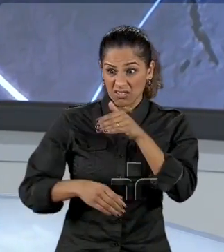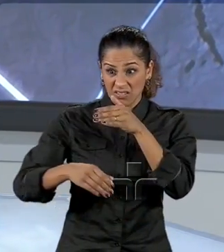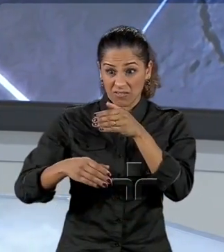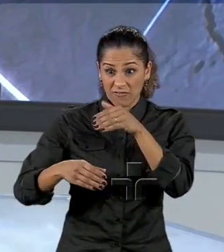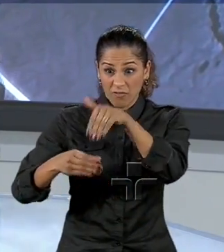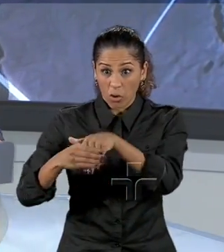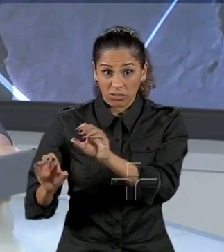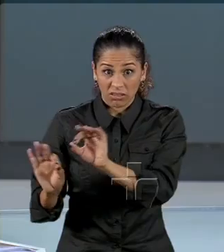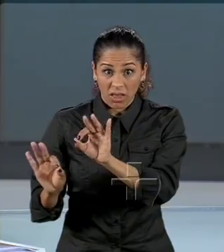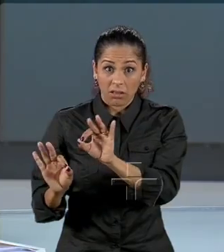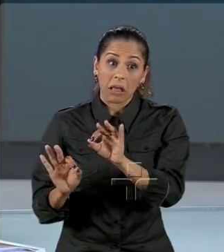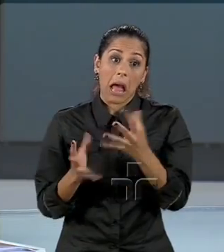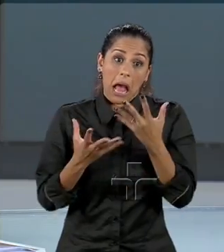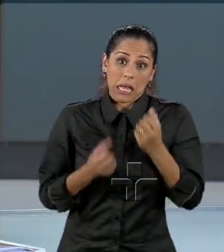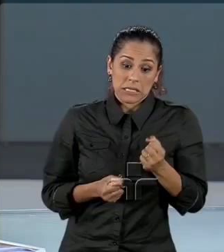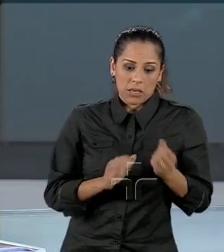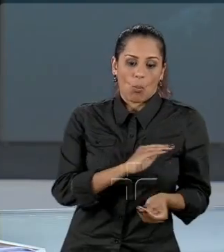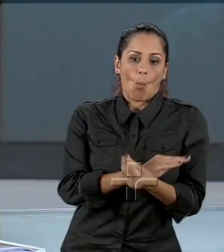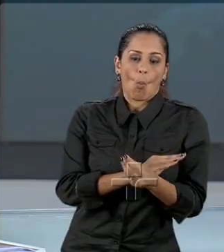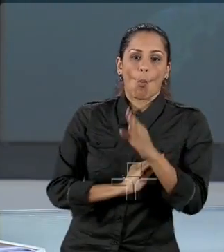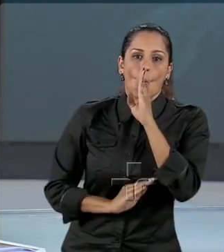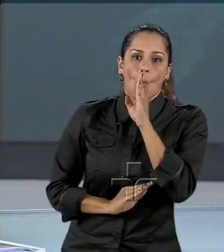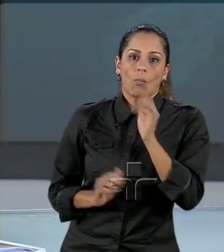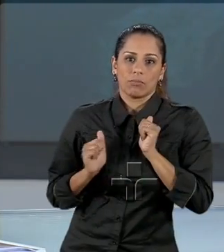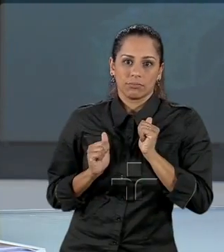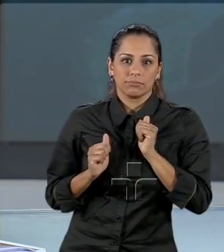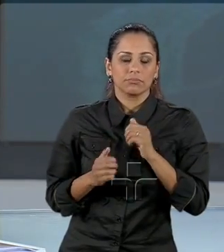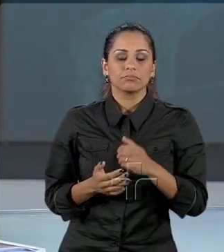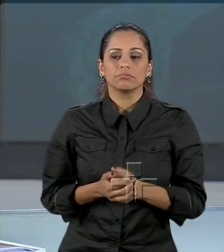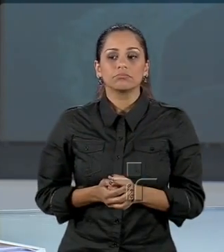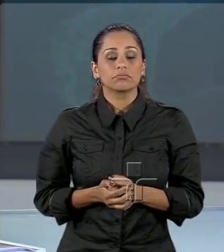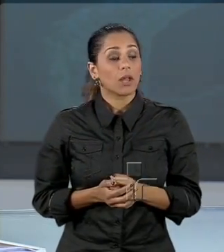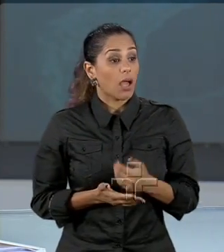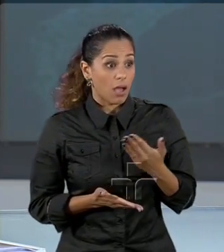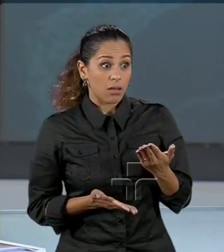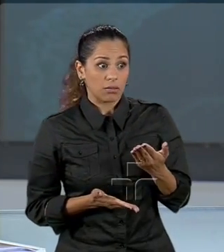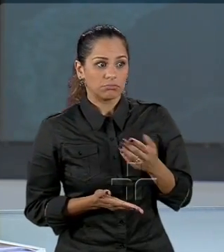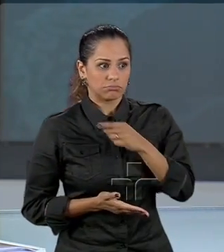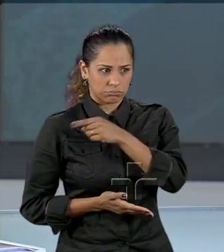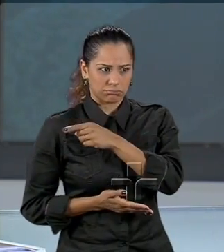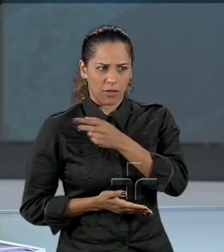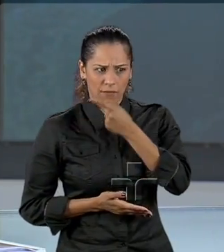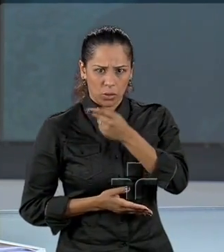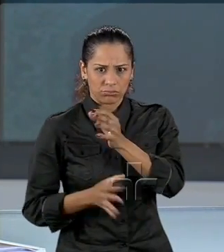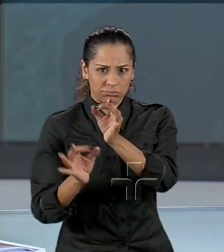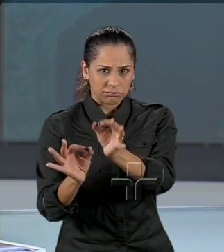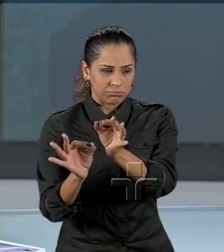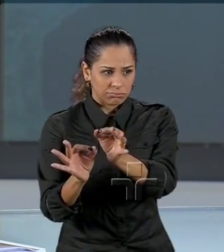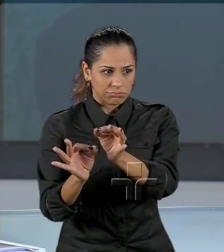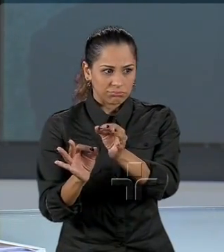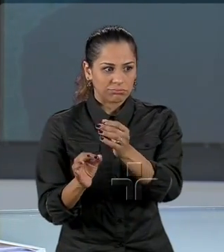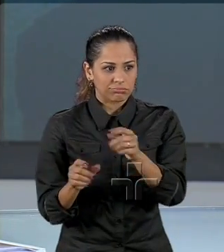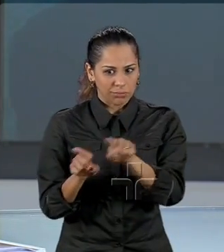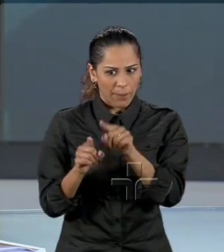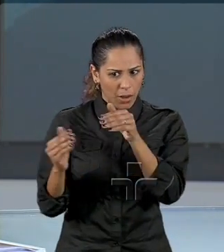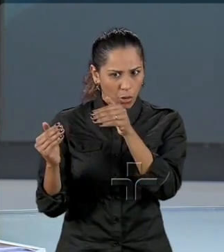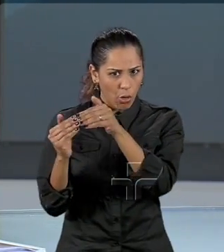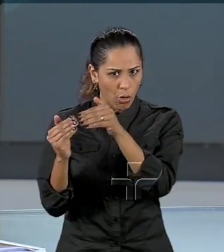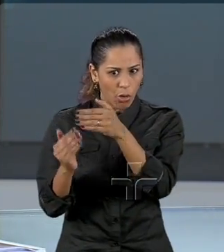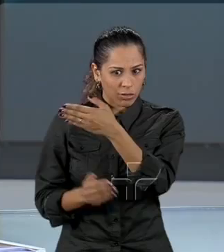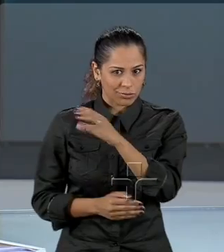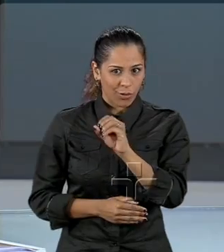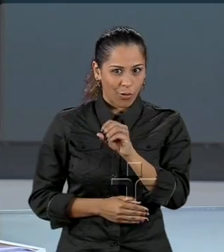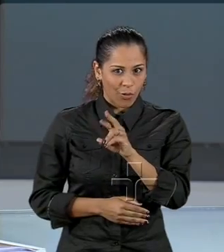calado. Olha aí, outra intervenção muito boa, muito lúcida. Eu acho que eu também assino embaixo outra vez, Cortella. É